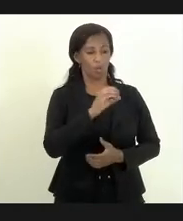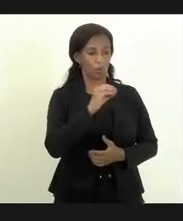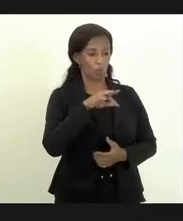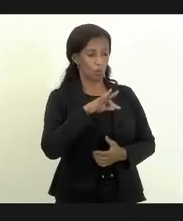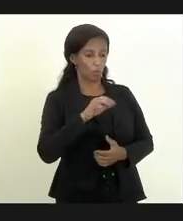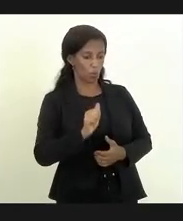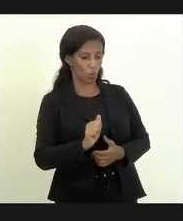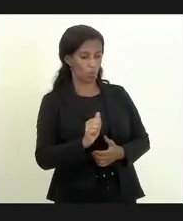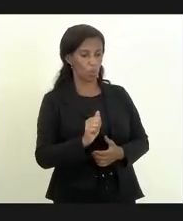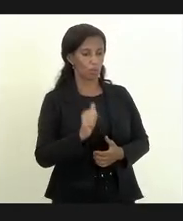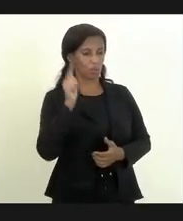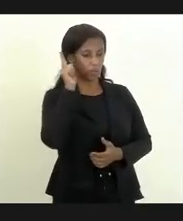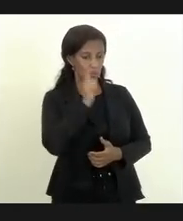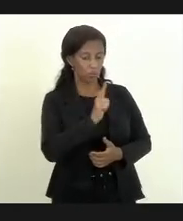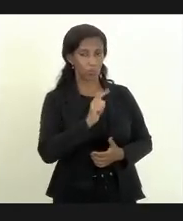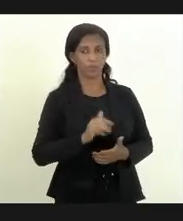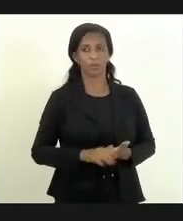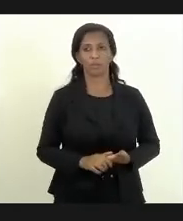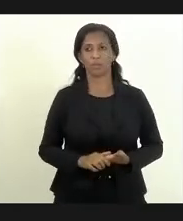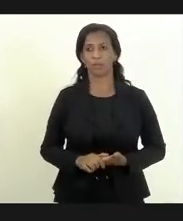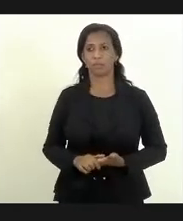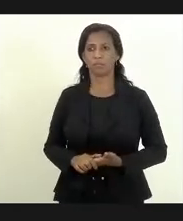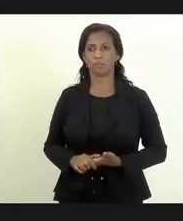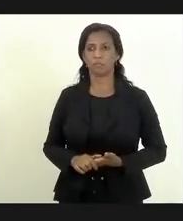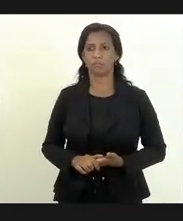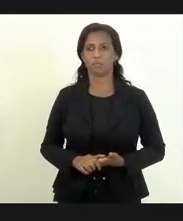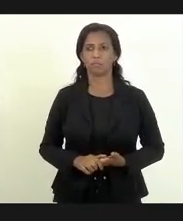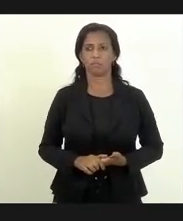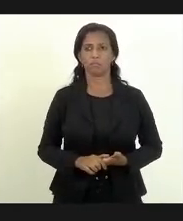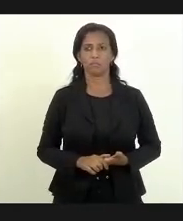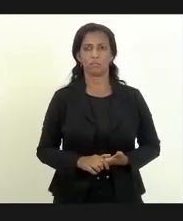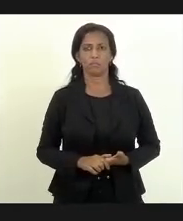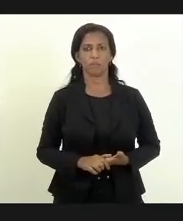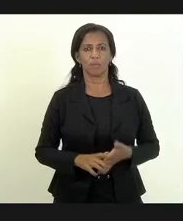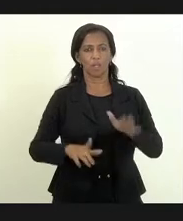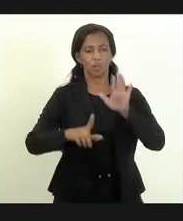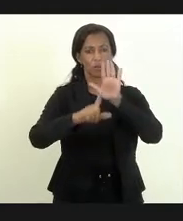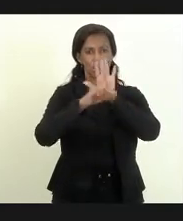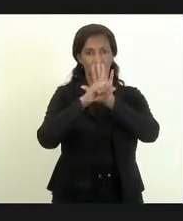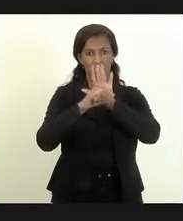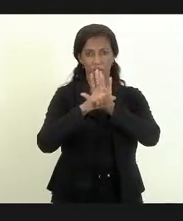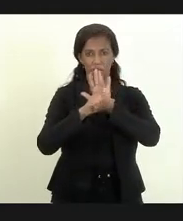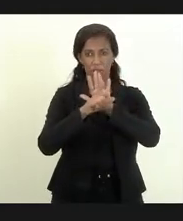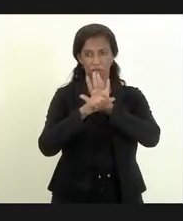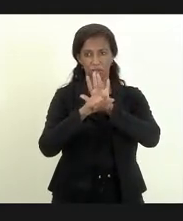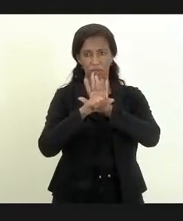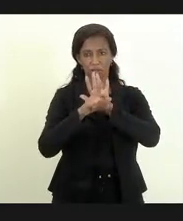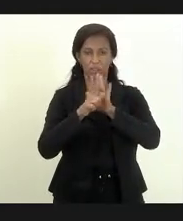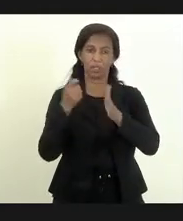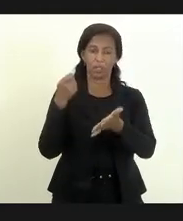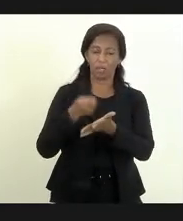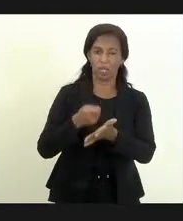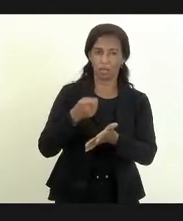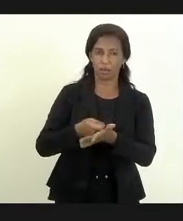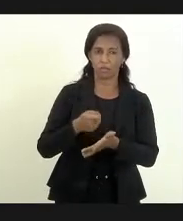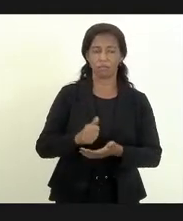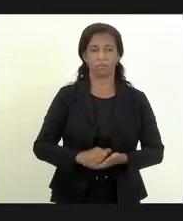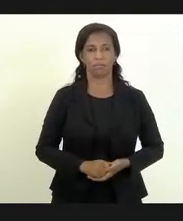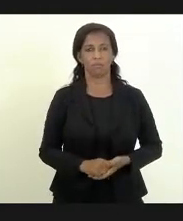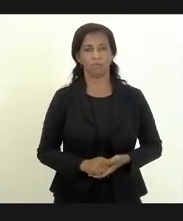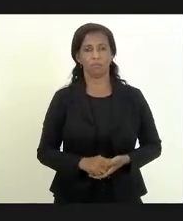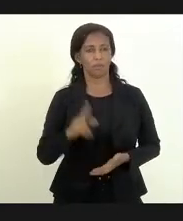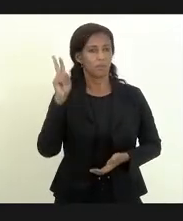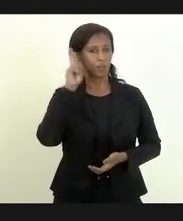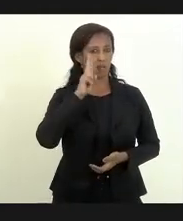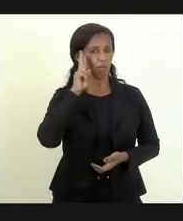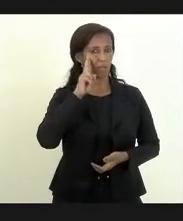que a gente consiga muito mais, né, colocar legislações que garantam que a